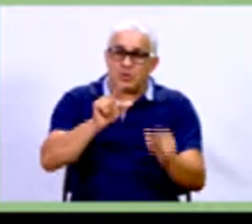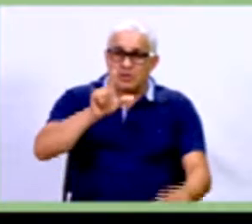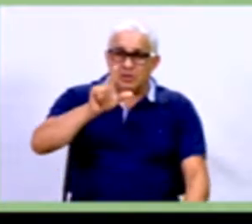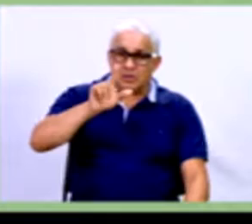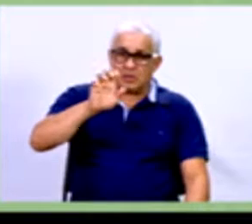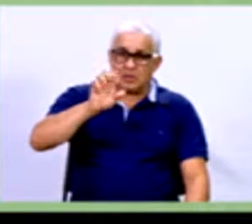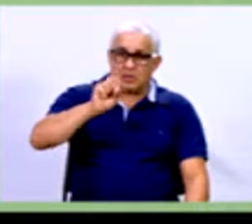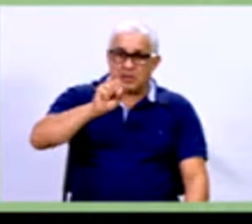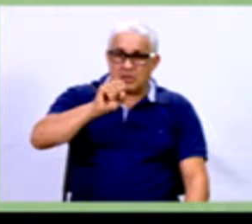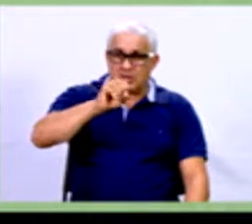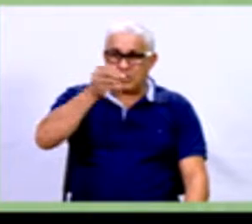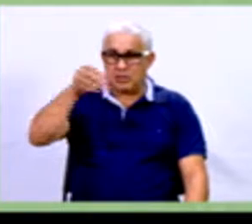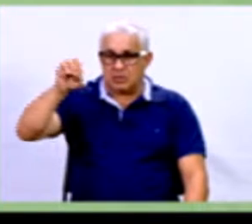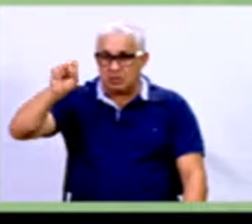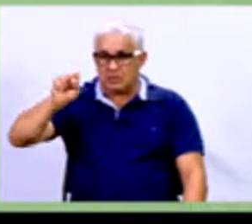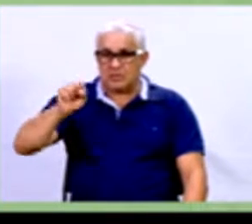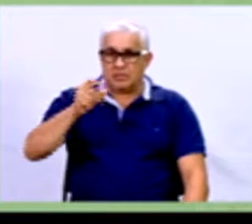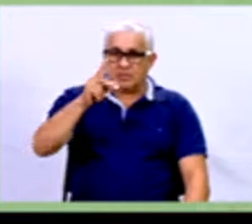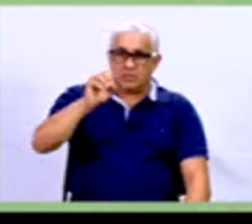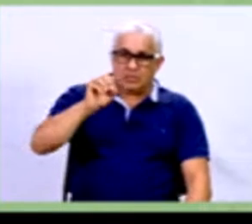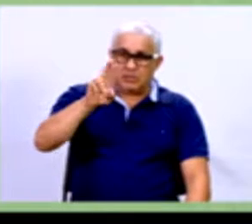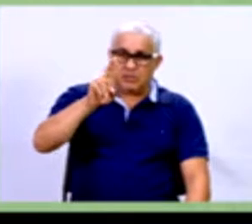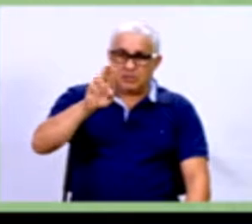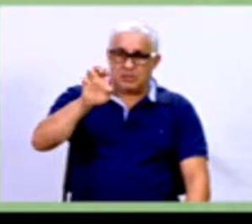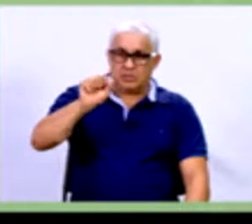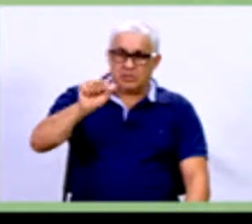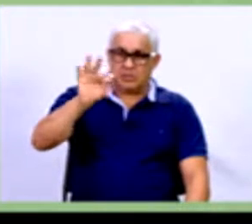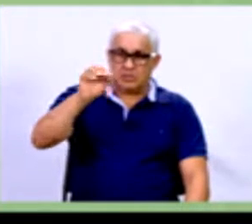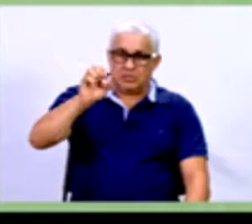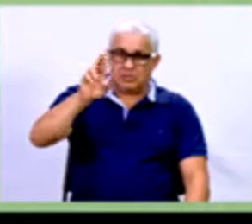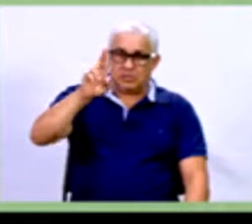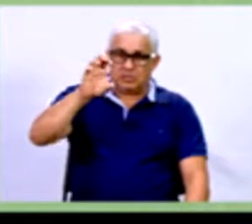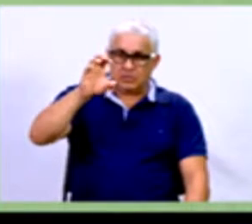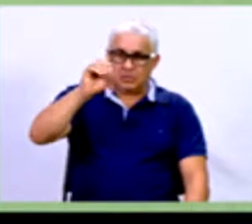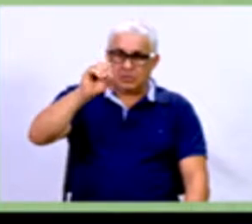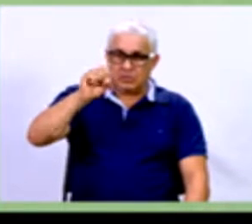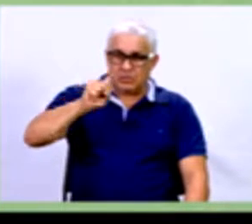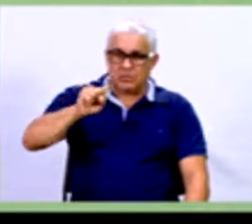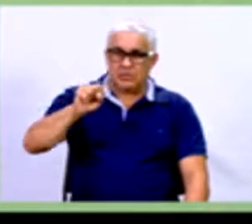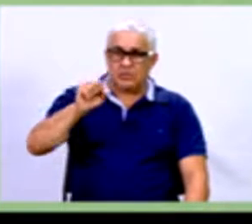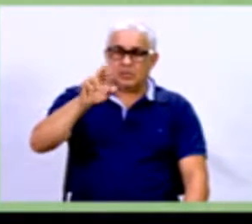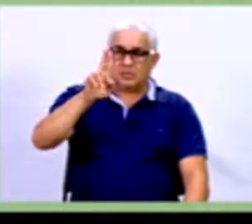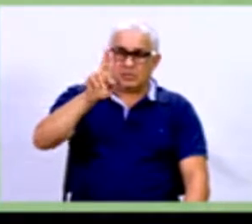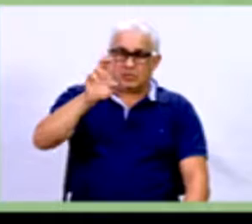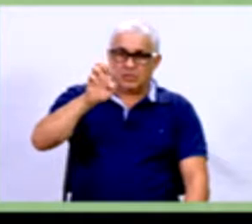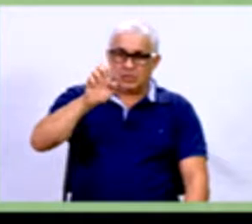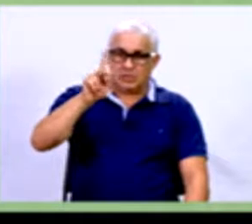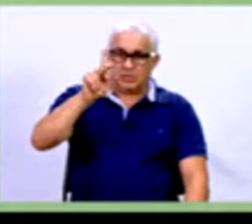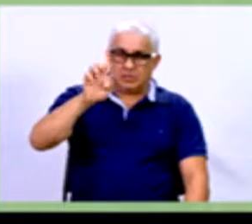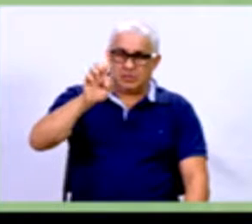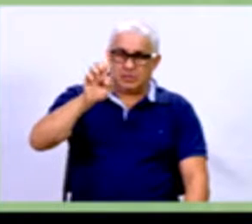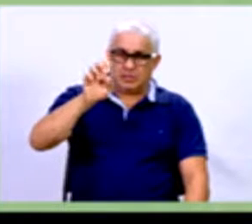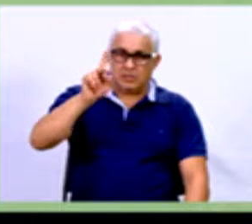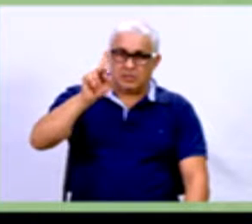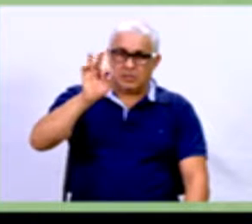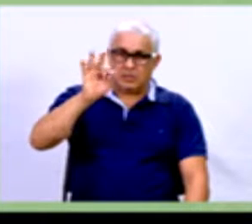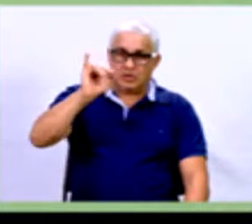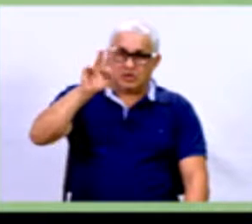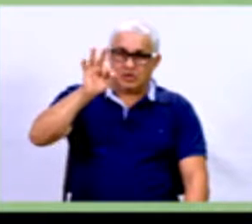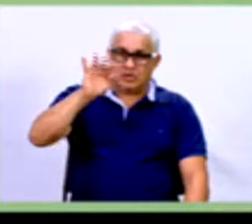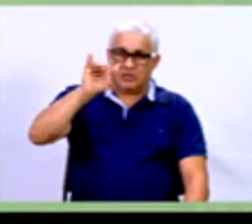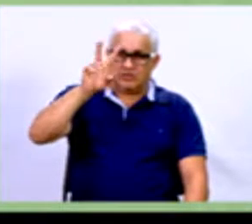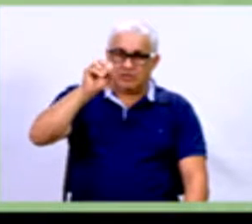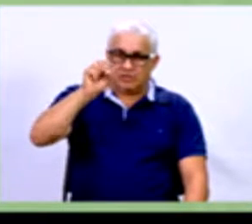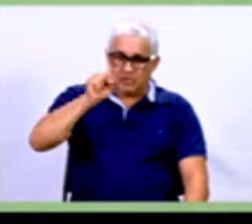por esforços repetitivos e consiste em uma entidade diagnosticada como doença, na qual